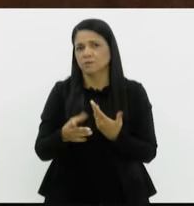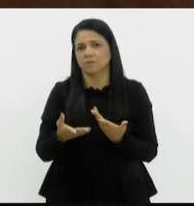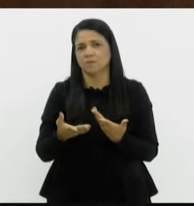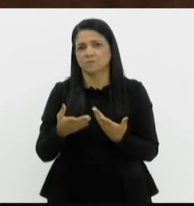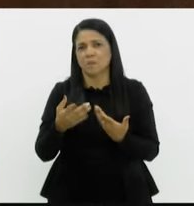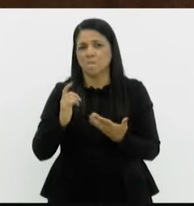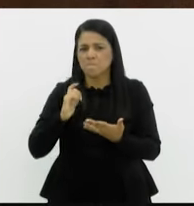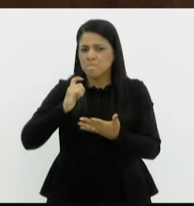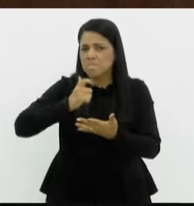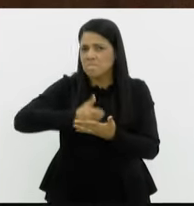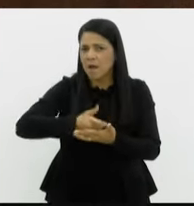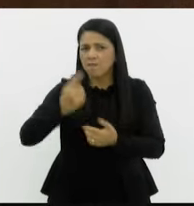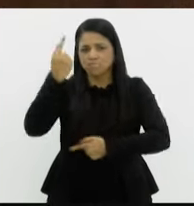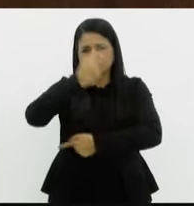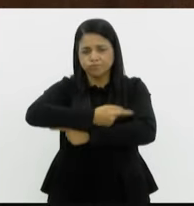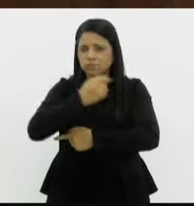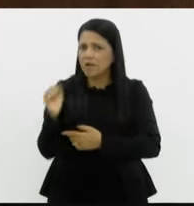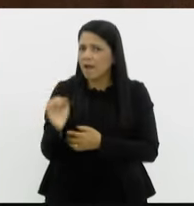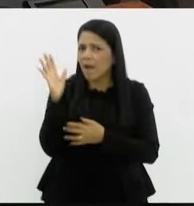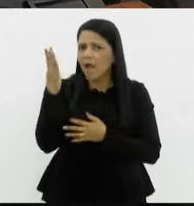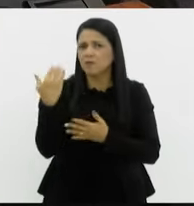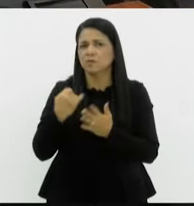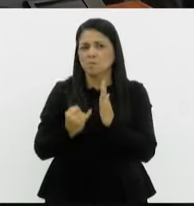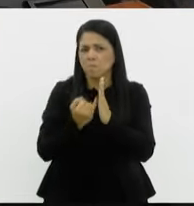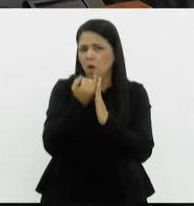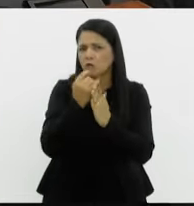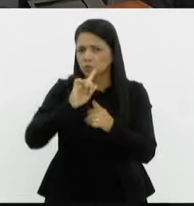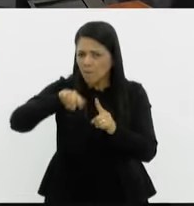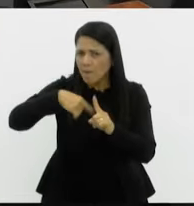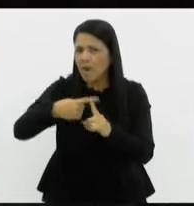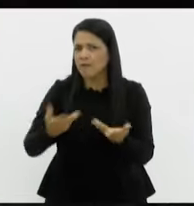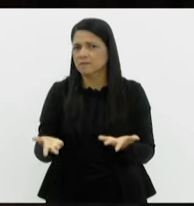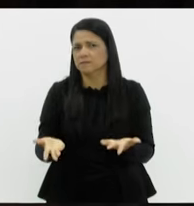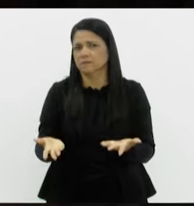tantos impostos no nosso país. Obrigado, senhor presidente.